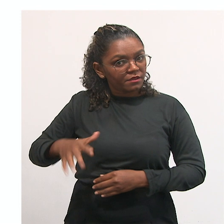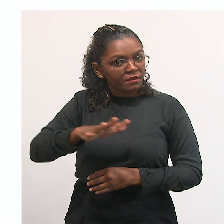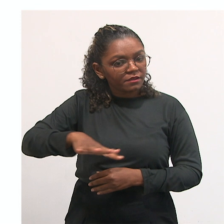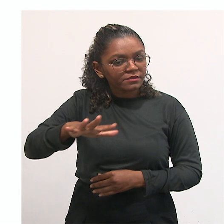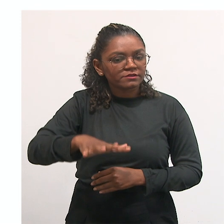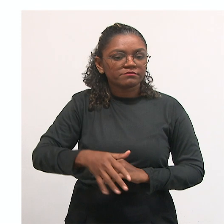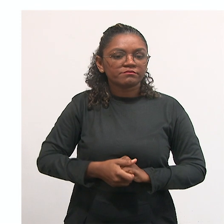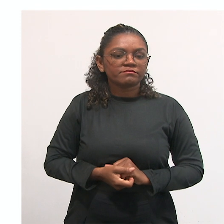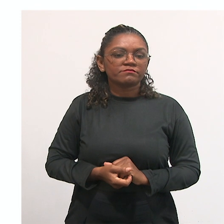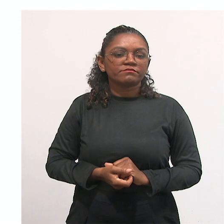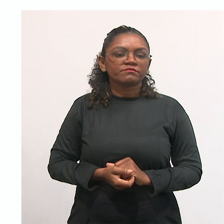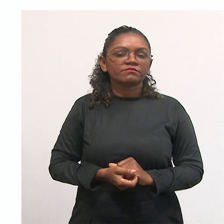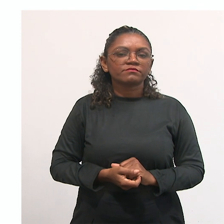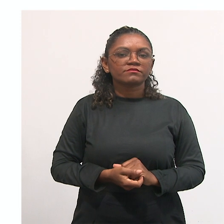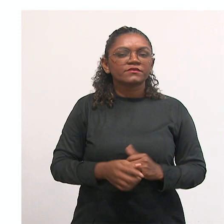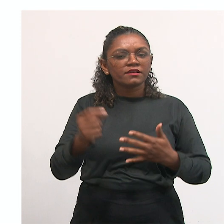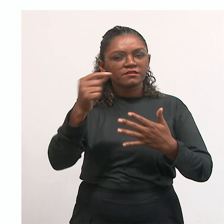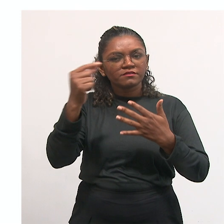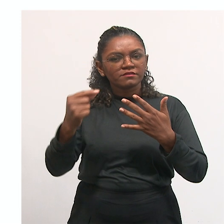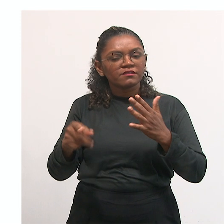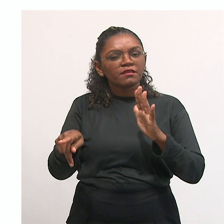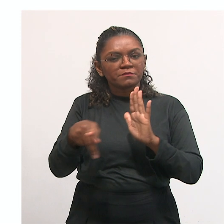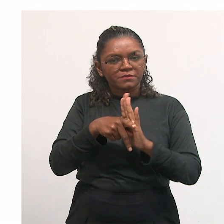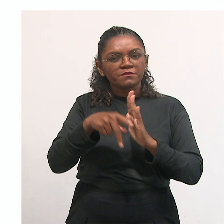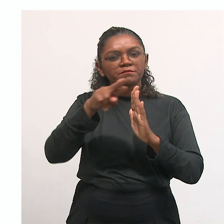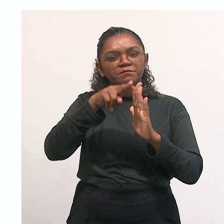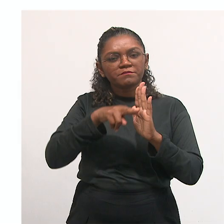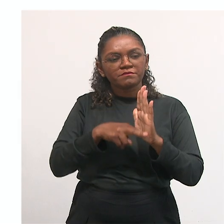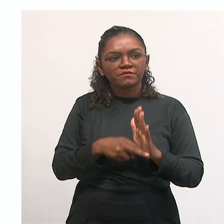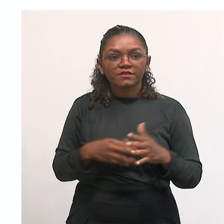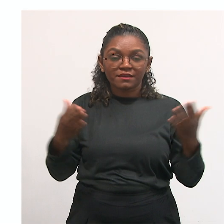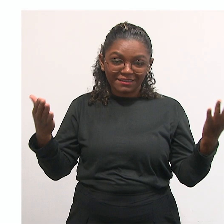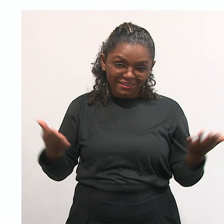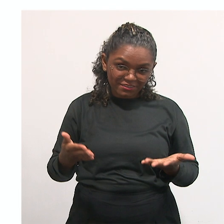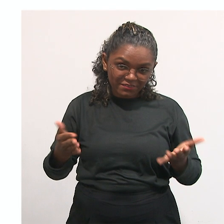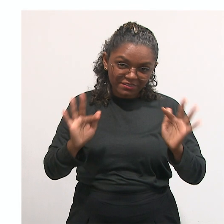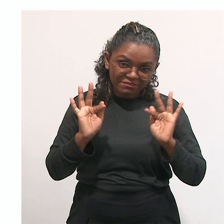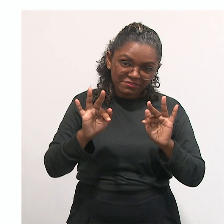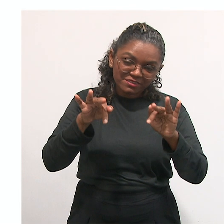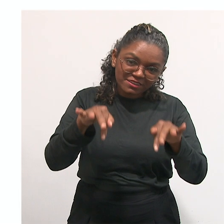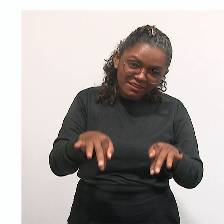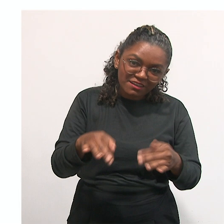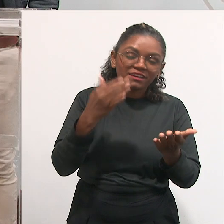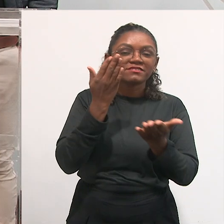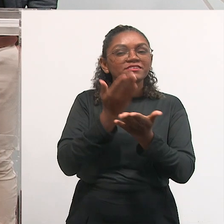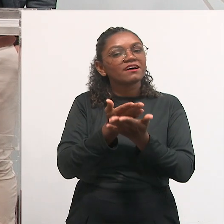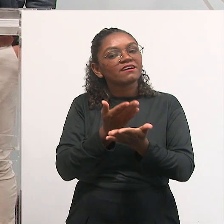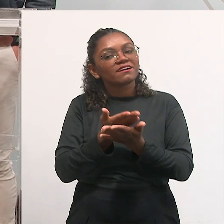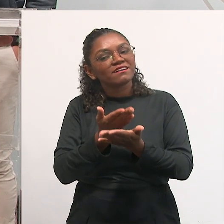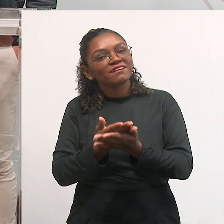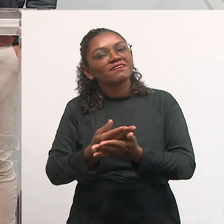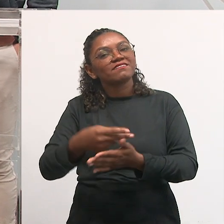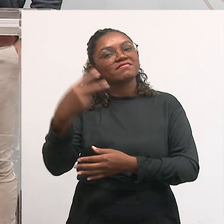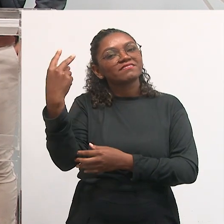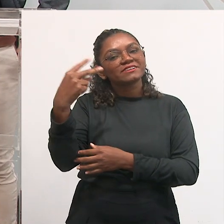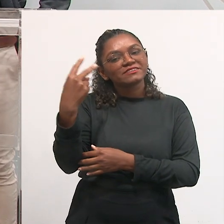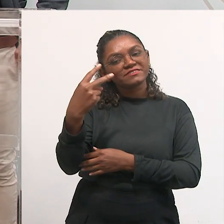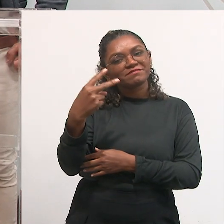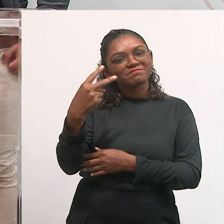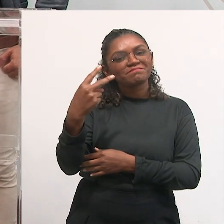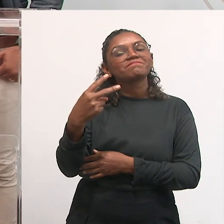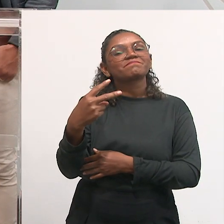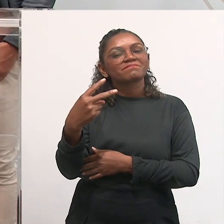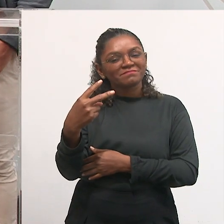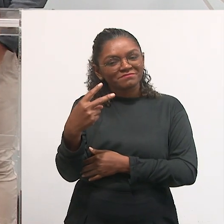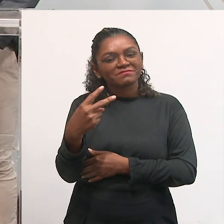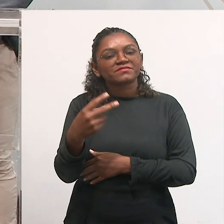perfeito? Então são essas regrinhas aqui. Gente, chegamos ao final da aula número 2, unidade